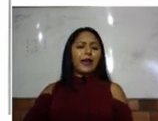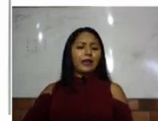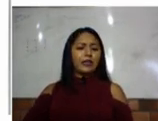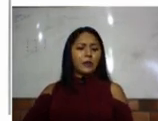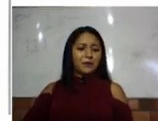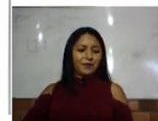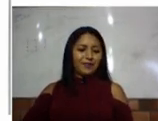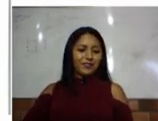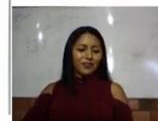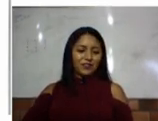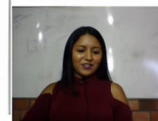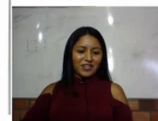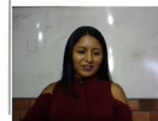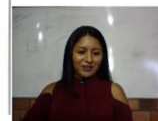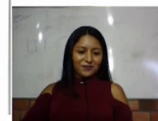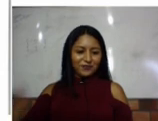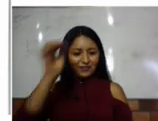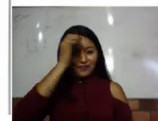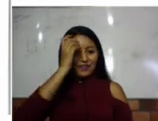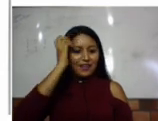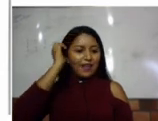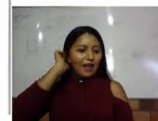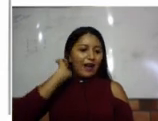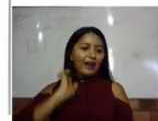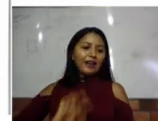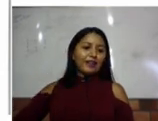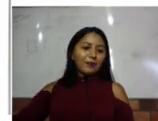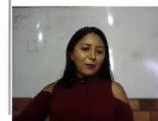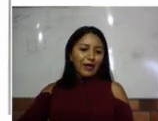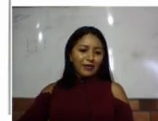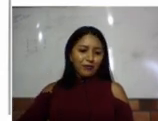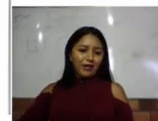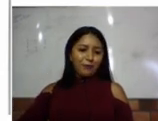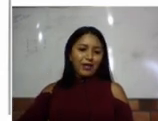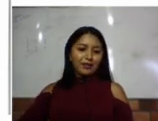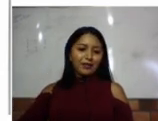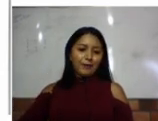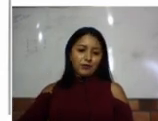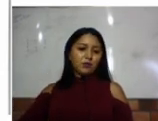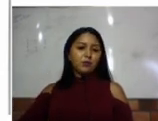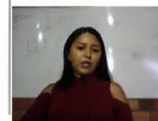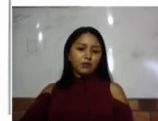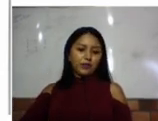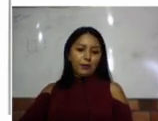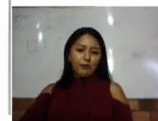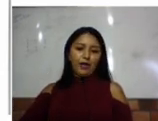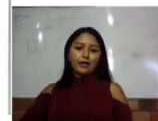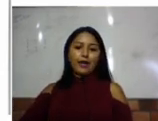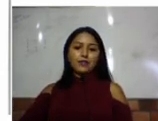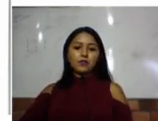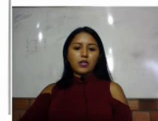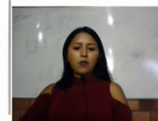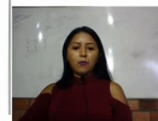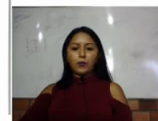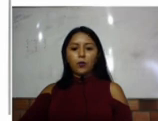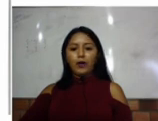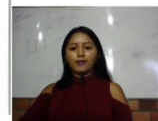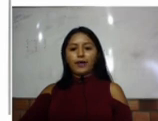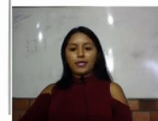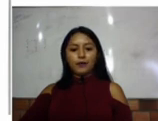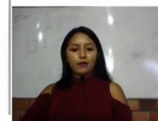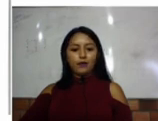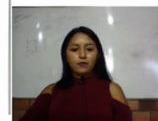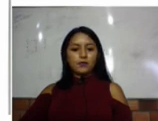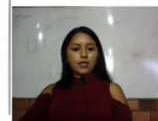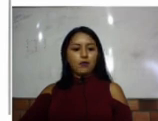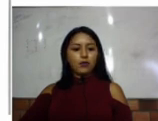engraçado brinkalhando ficou chateada né aí ele que bueno cambiando ele tem você já mudando o tema acaso já